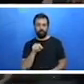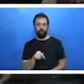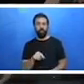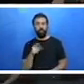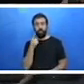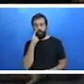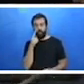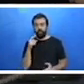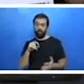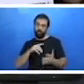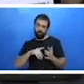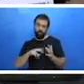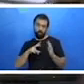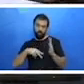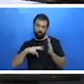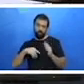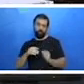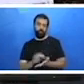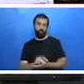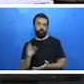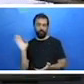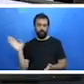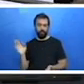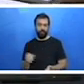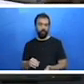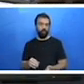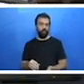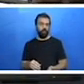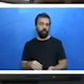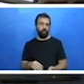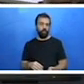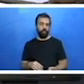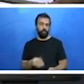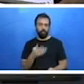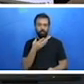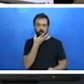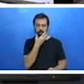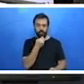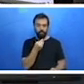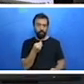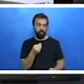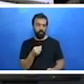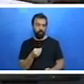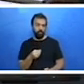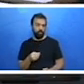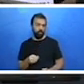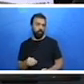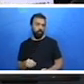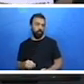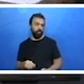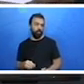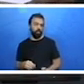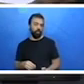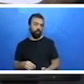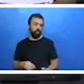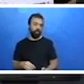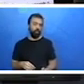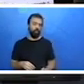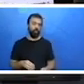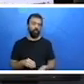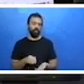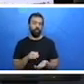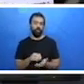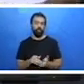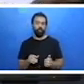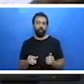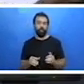ver as dicas que nós recebemos? Leandro Gomes de Barros, fazer cordel entendeu. Na gráfica